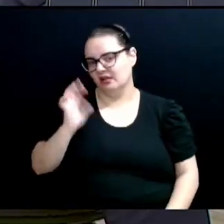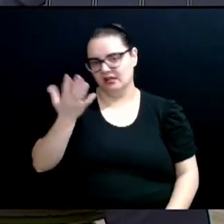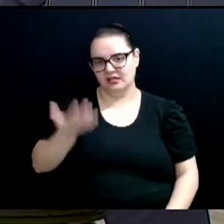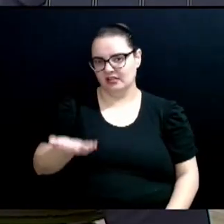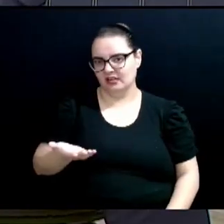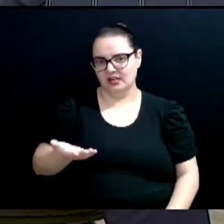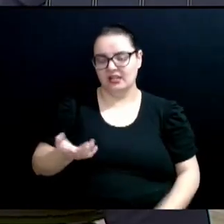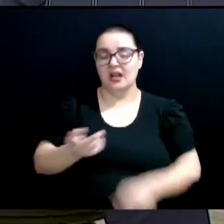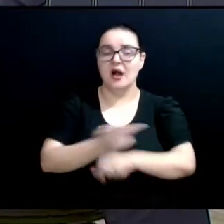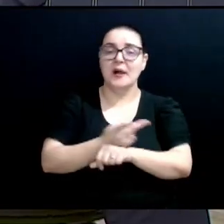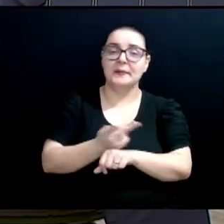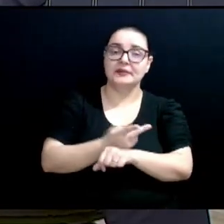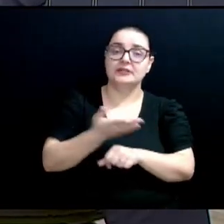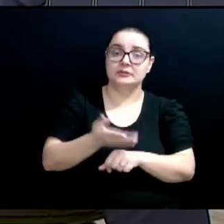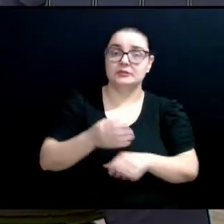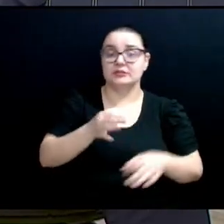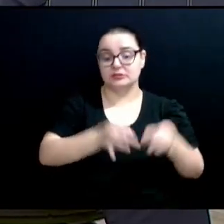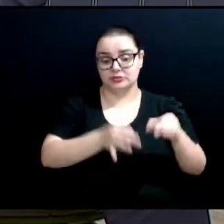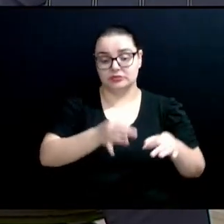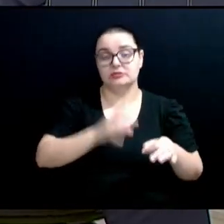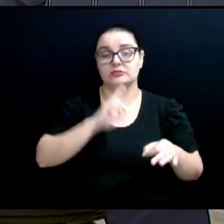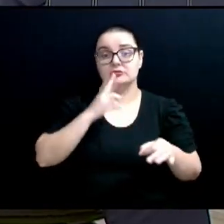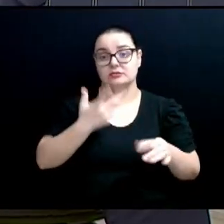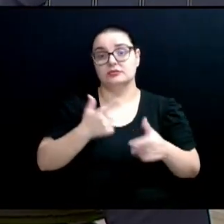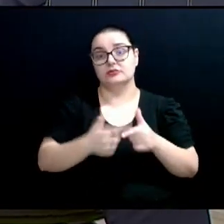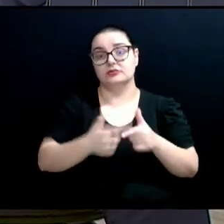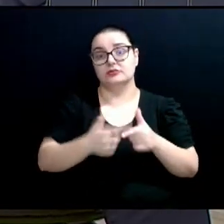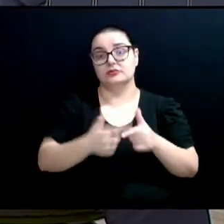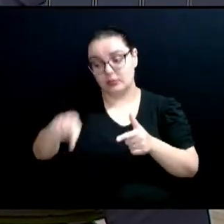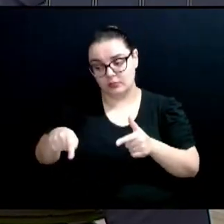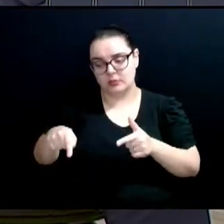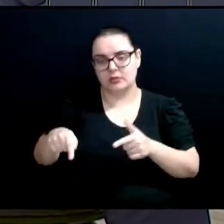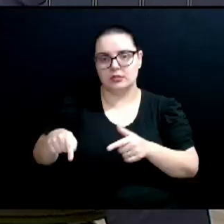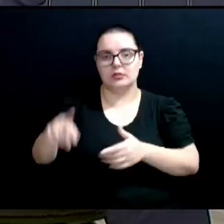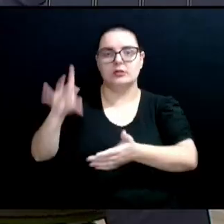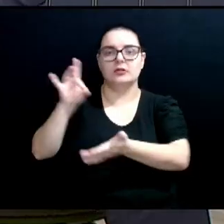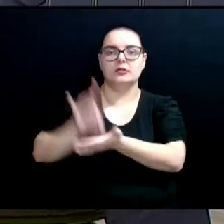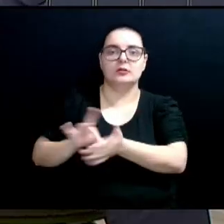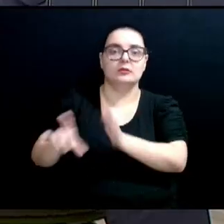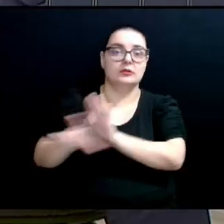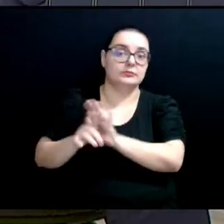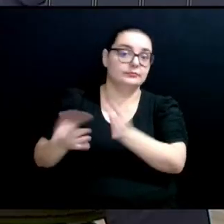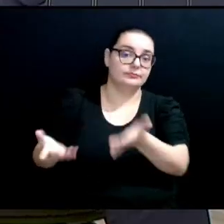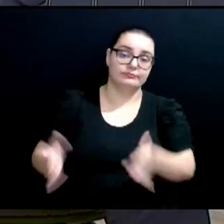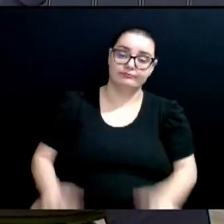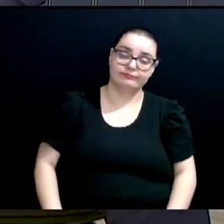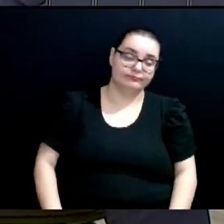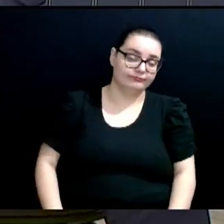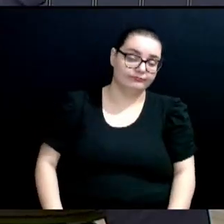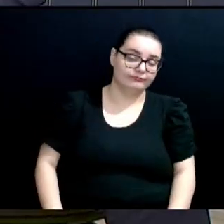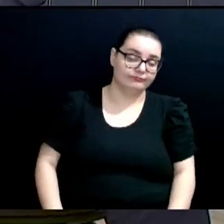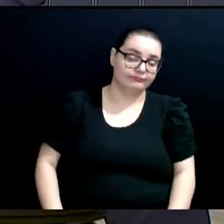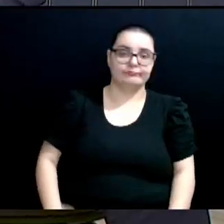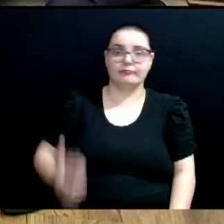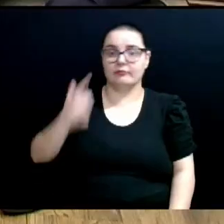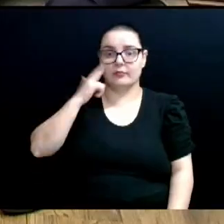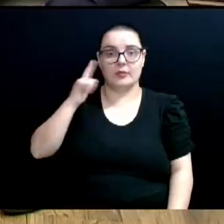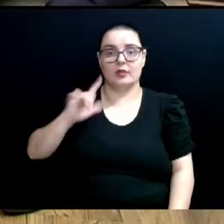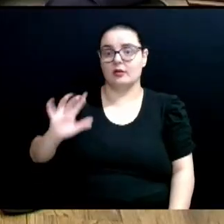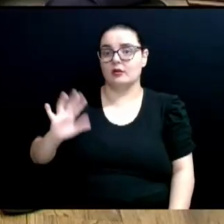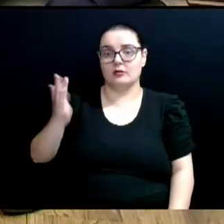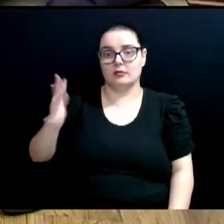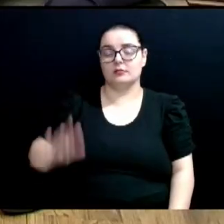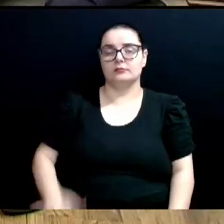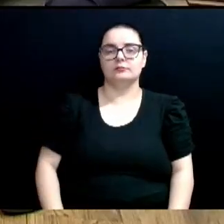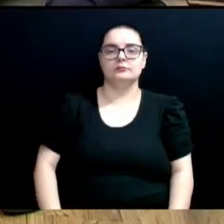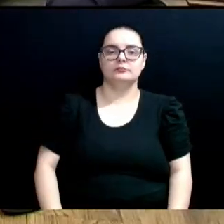que o Judiciário resolva um problema que está na origem da lei, ela inevitavelmente vai ocorrer. Né? Quer